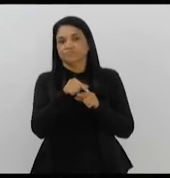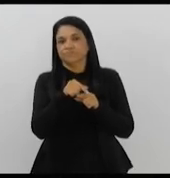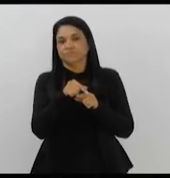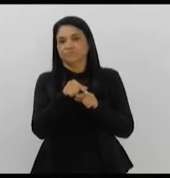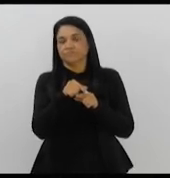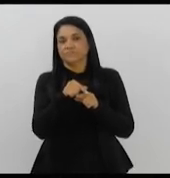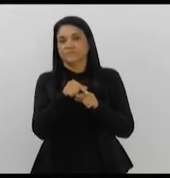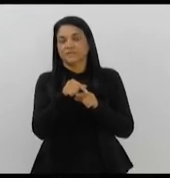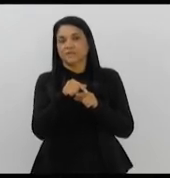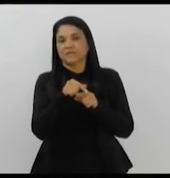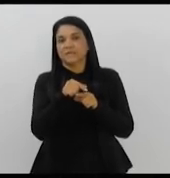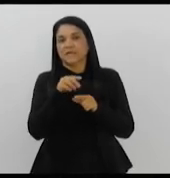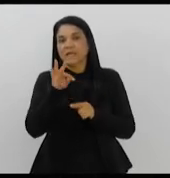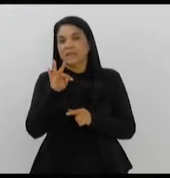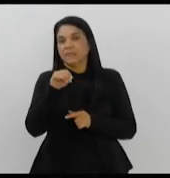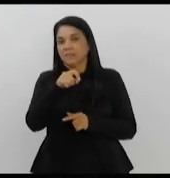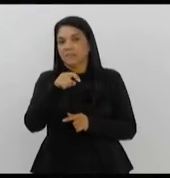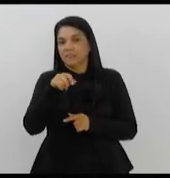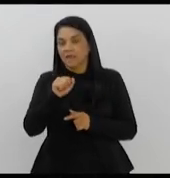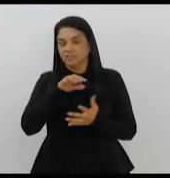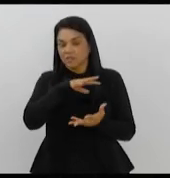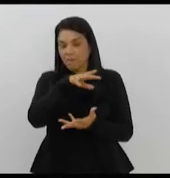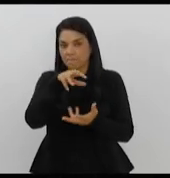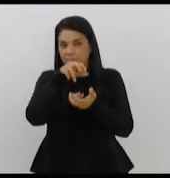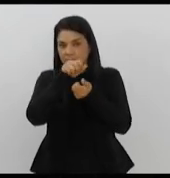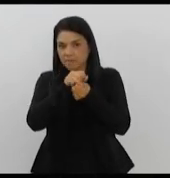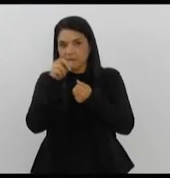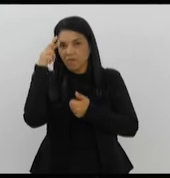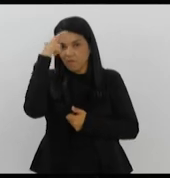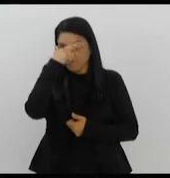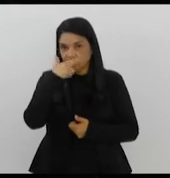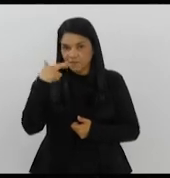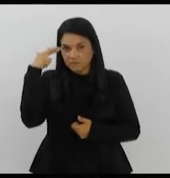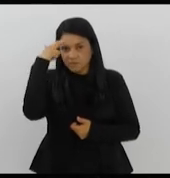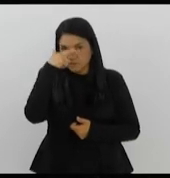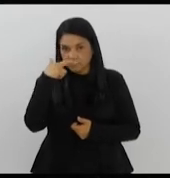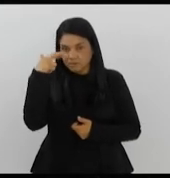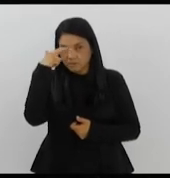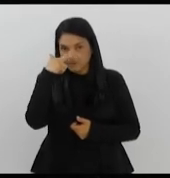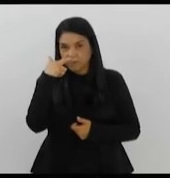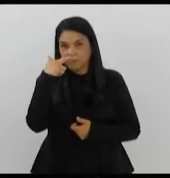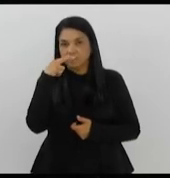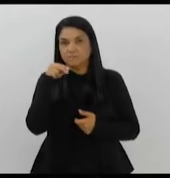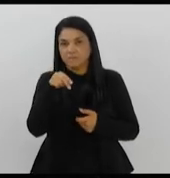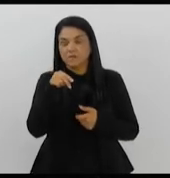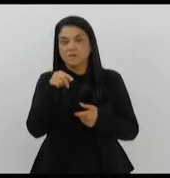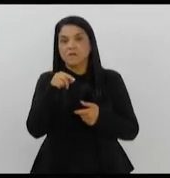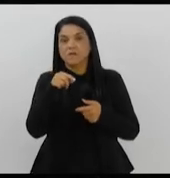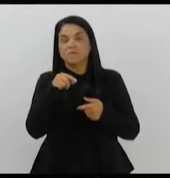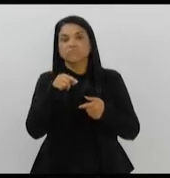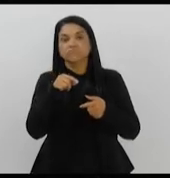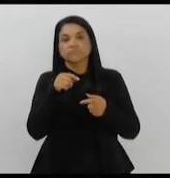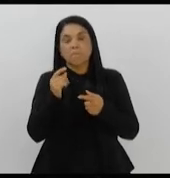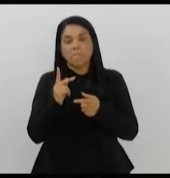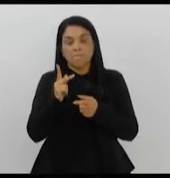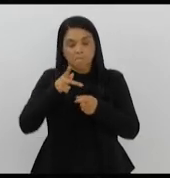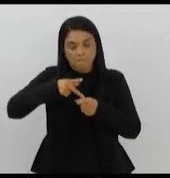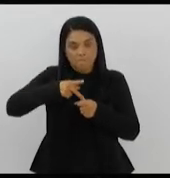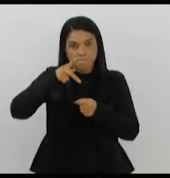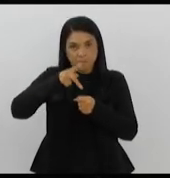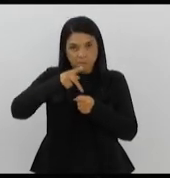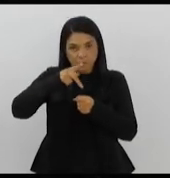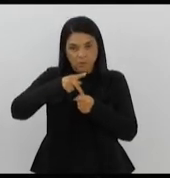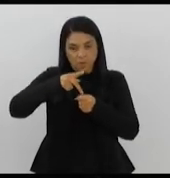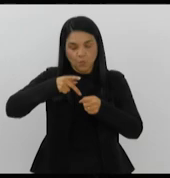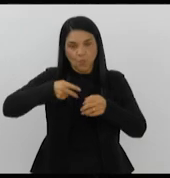a taxa ambiental de fiscalização concernente à exploração de petróleo e gás